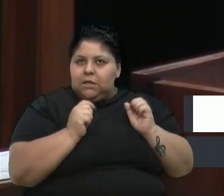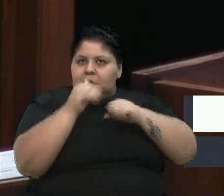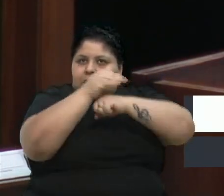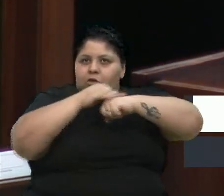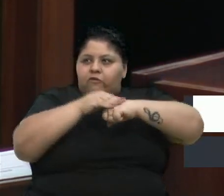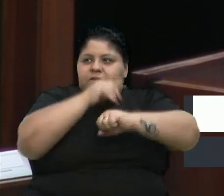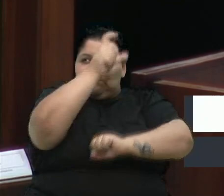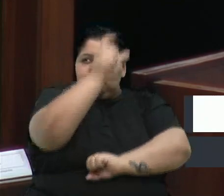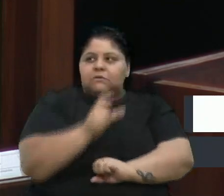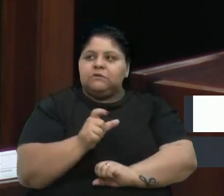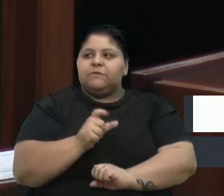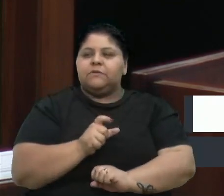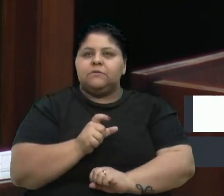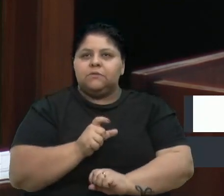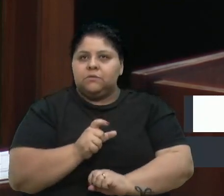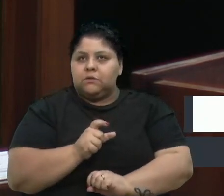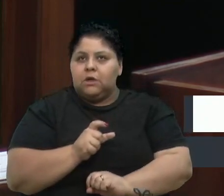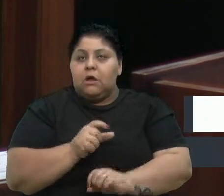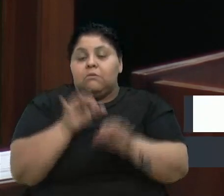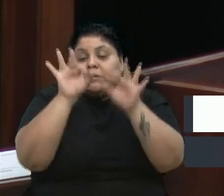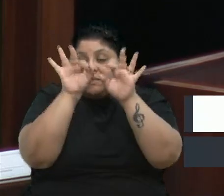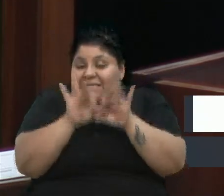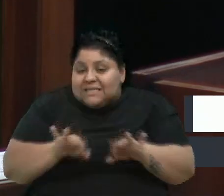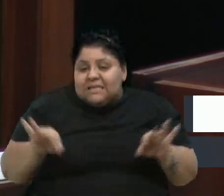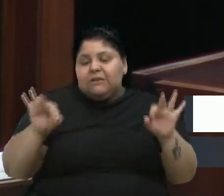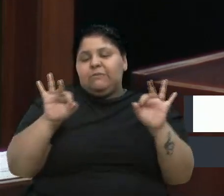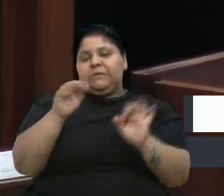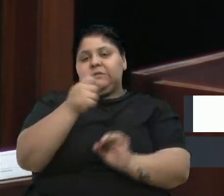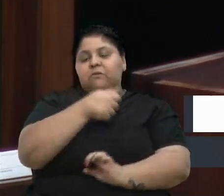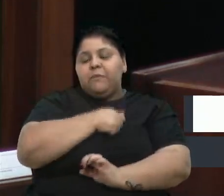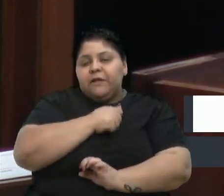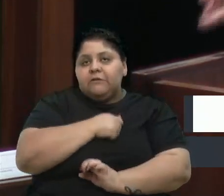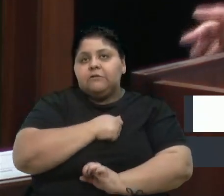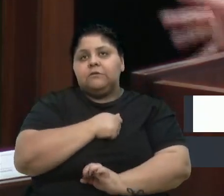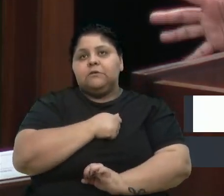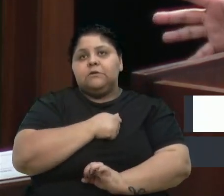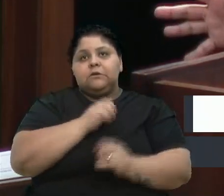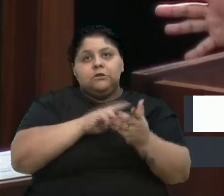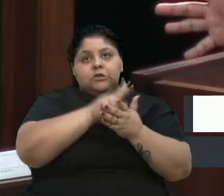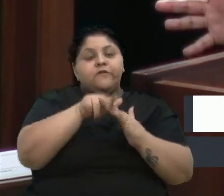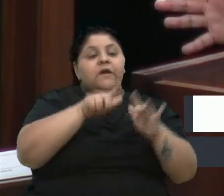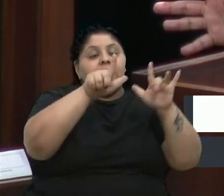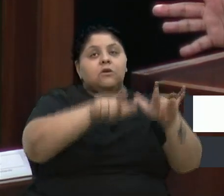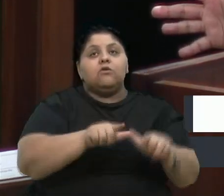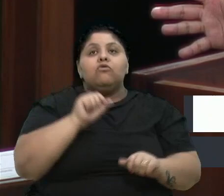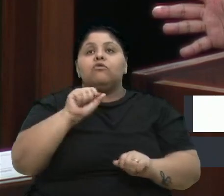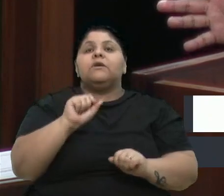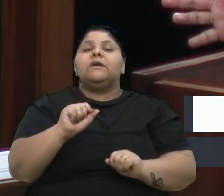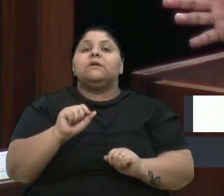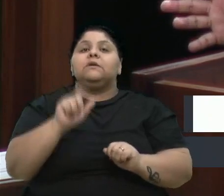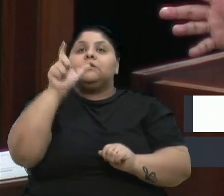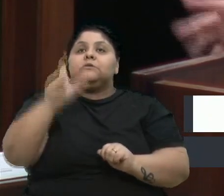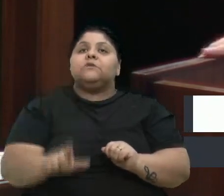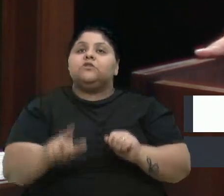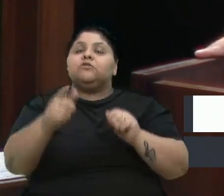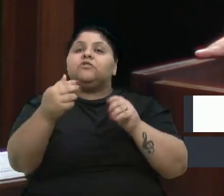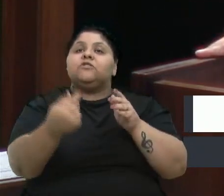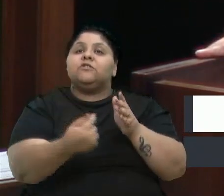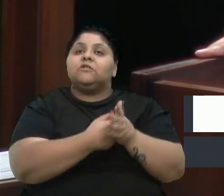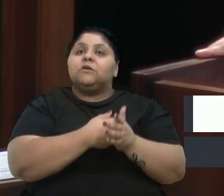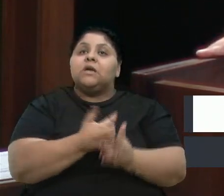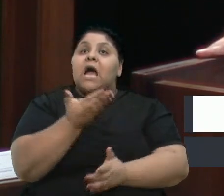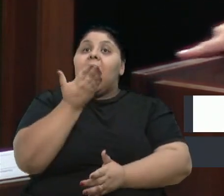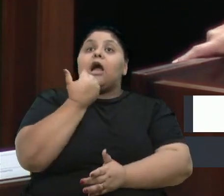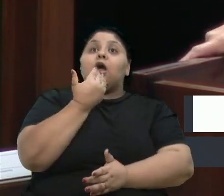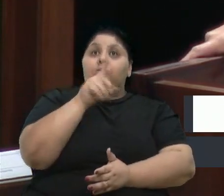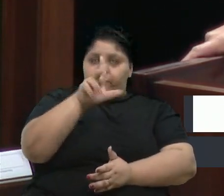pessoas simples, pessoas humildes, de vários lugares, o que as pessoas me diziam? Vereador, a comida é